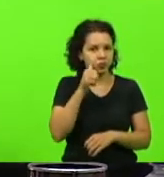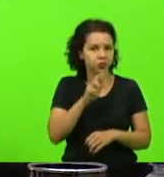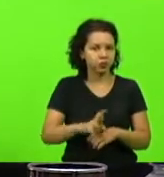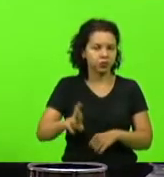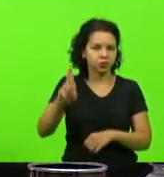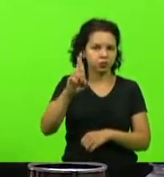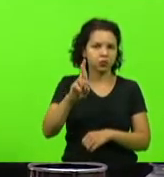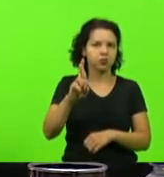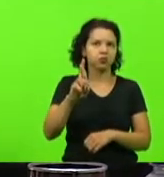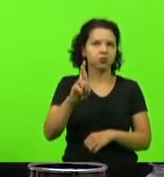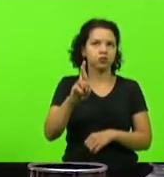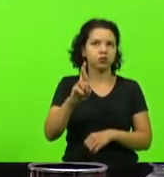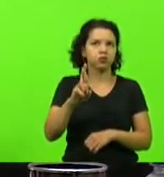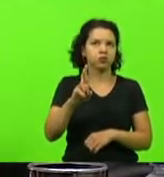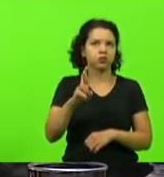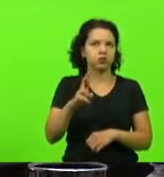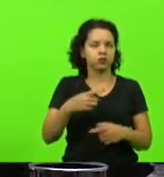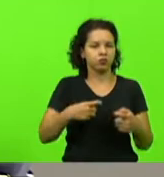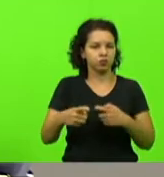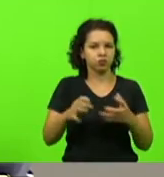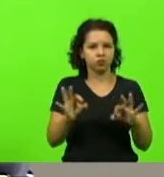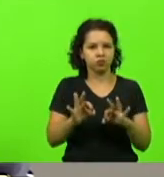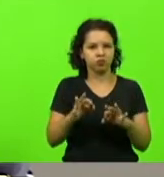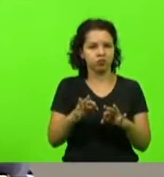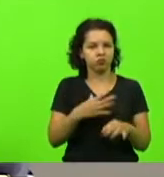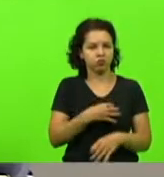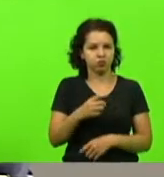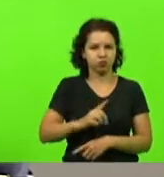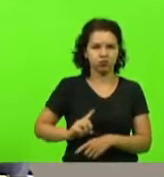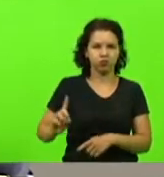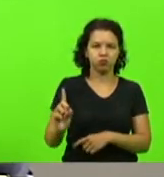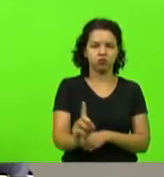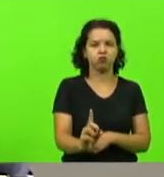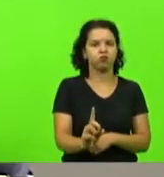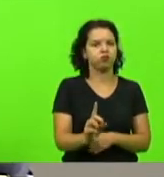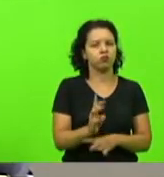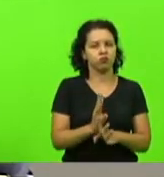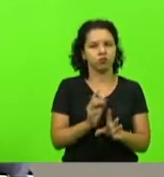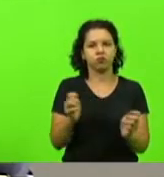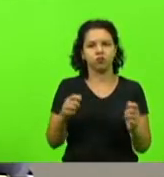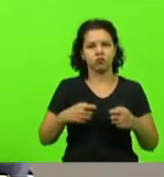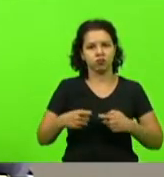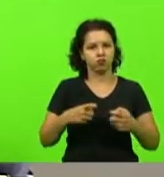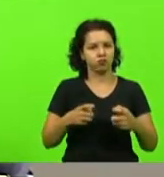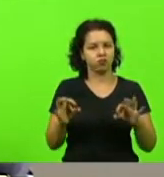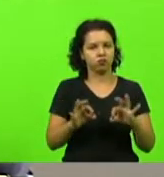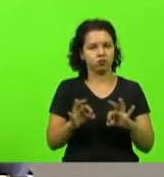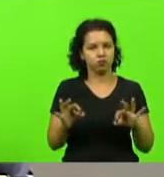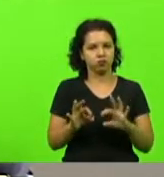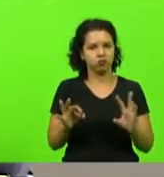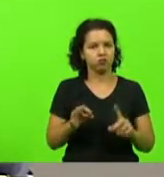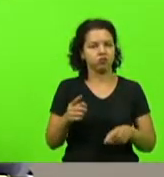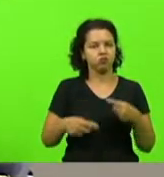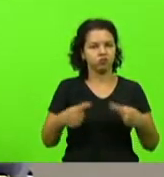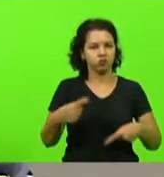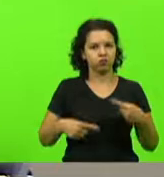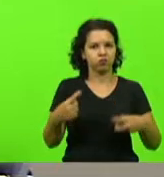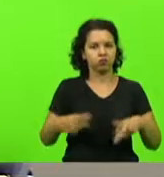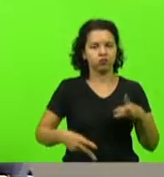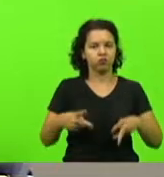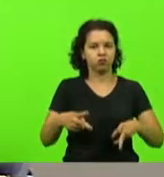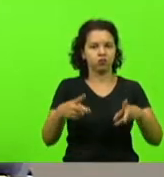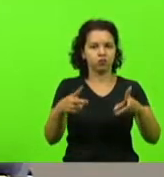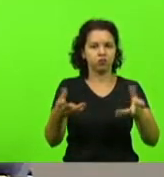filhos nos campos de batalha. Obrigado. Obrigado, deputado Márcio. Continua em discussão. Não havendo quem queira discutir, em